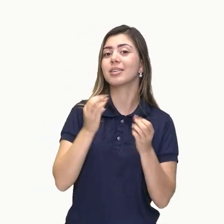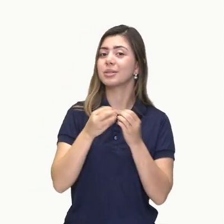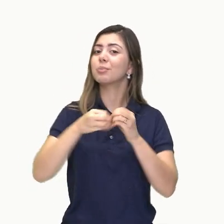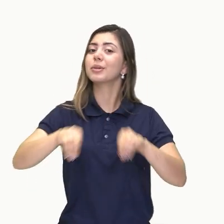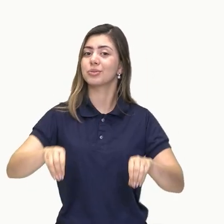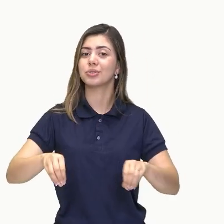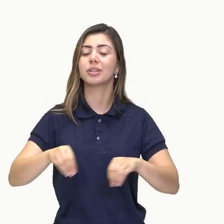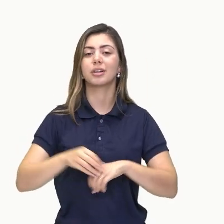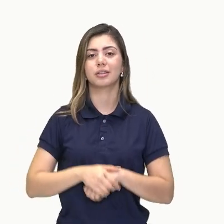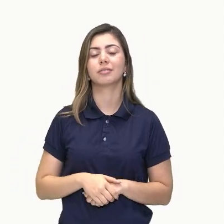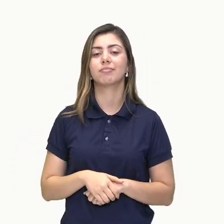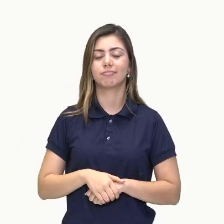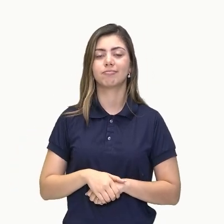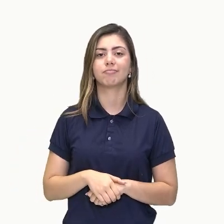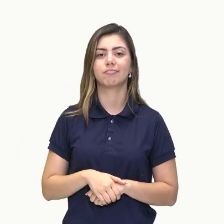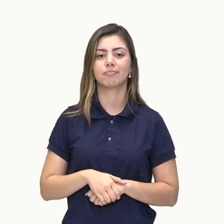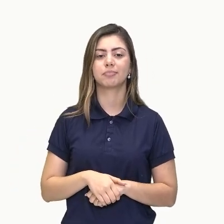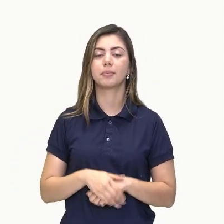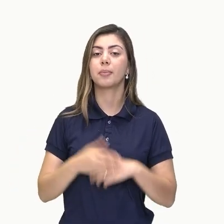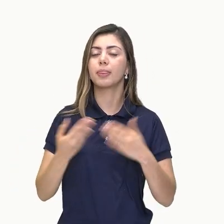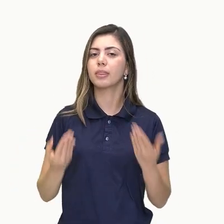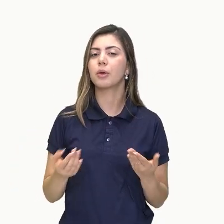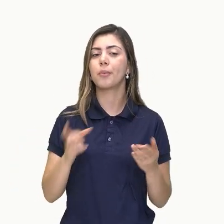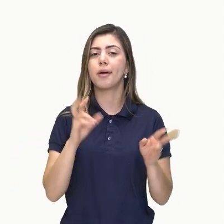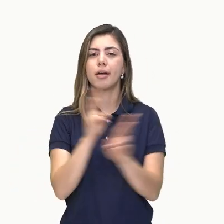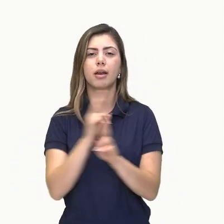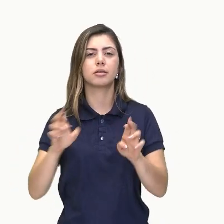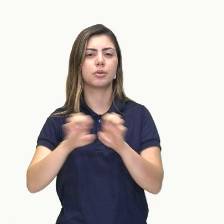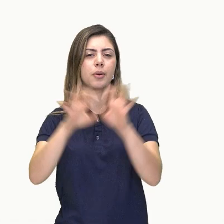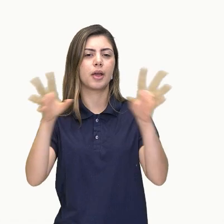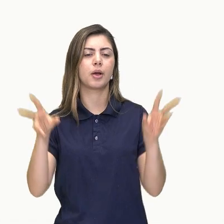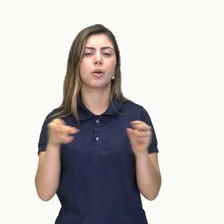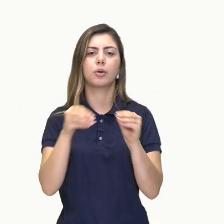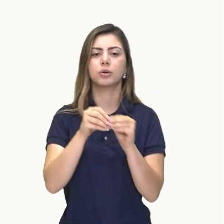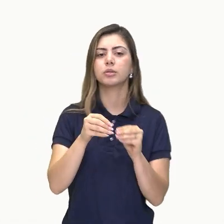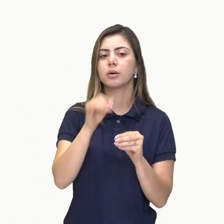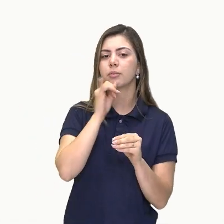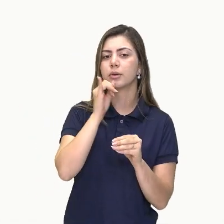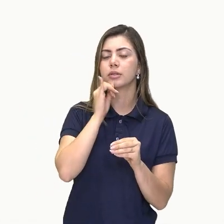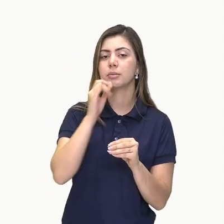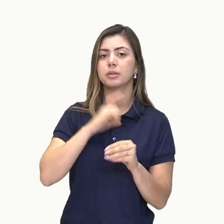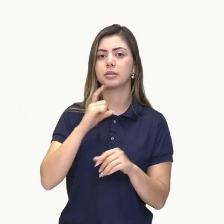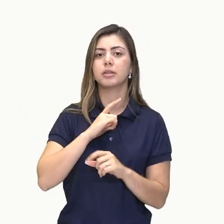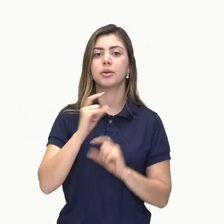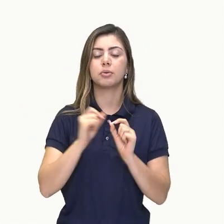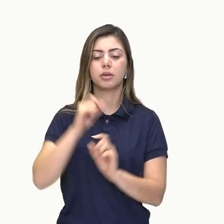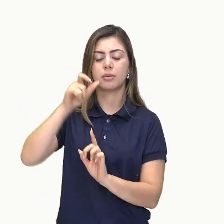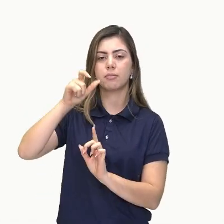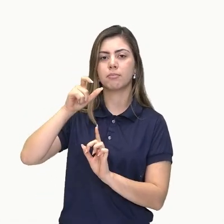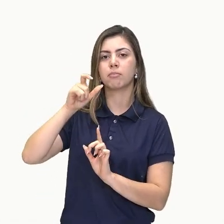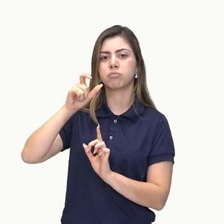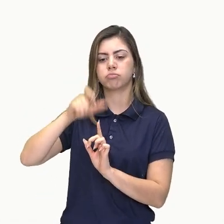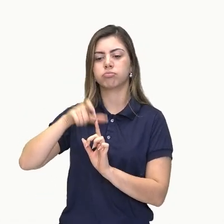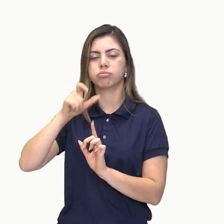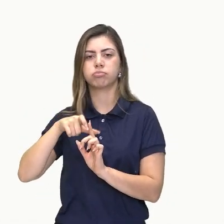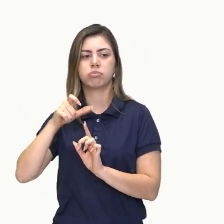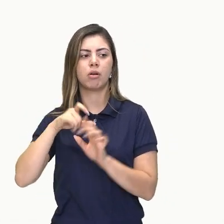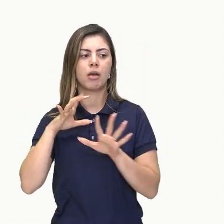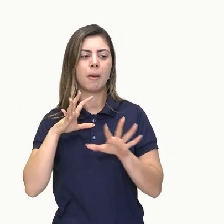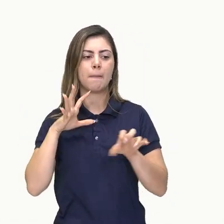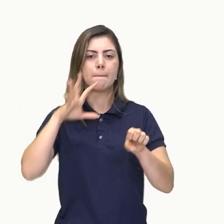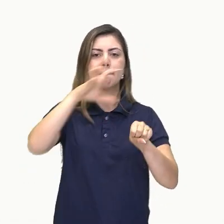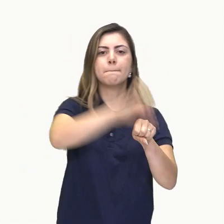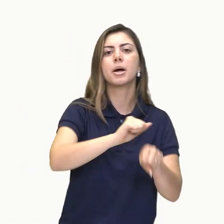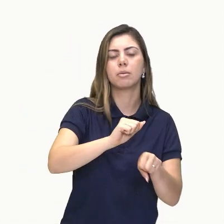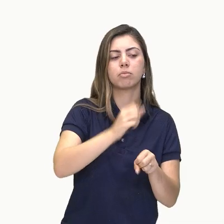de relação ecológica, né? Então, é uma relação em que um organismo chamado de predador, ele captura, mata e